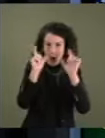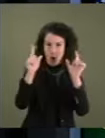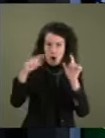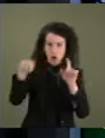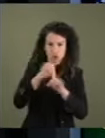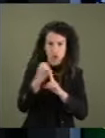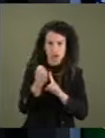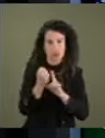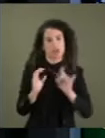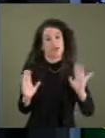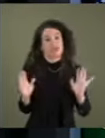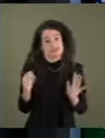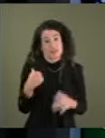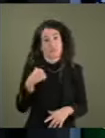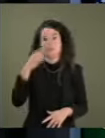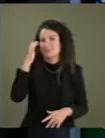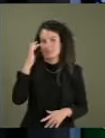sei.